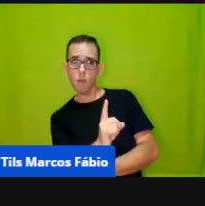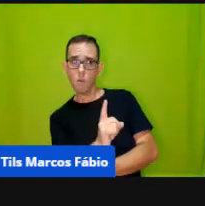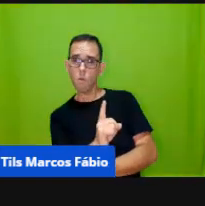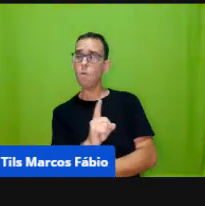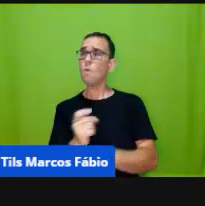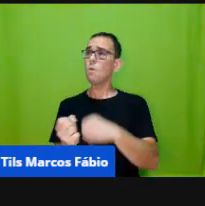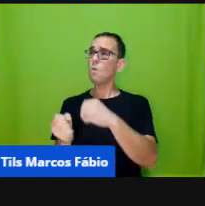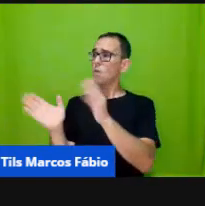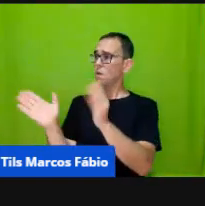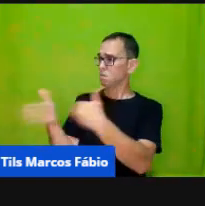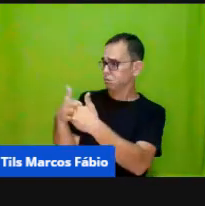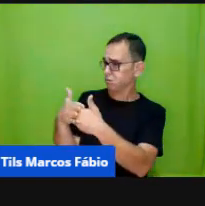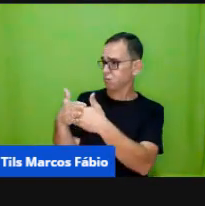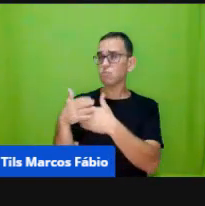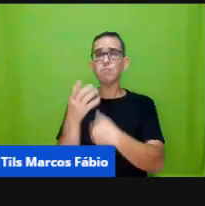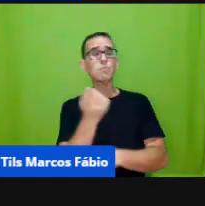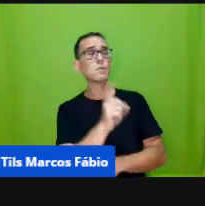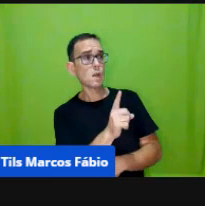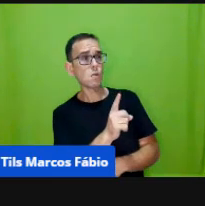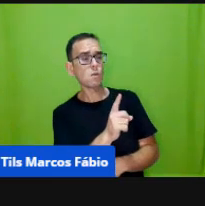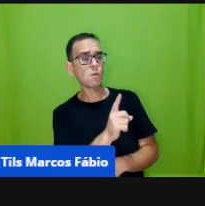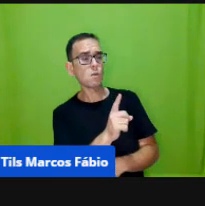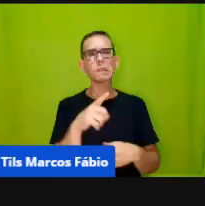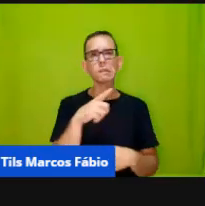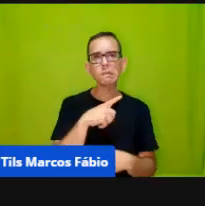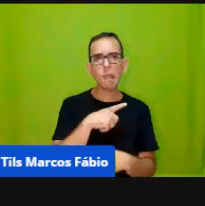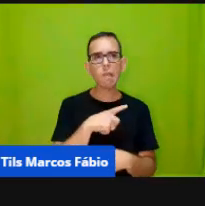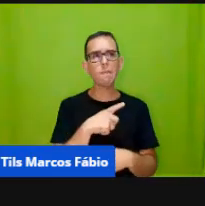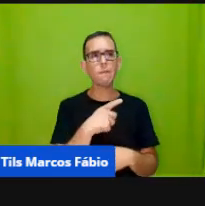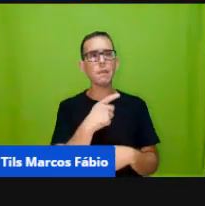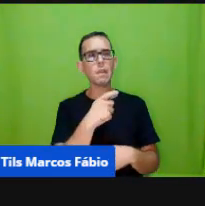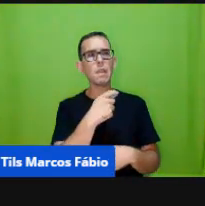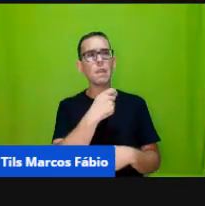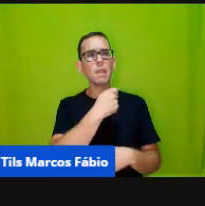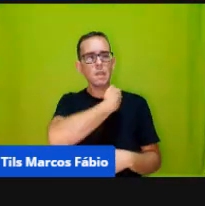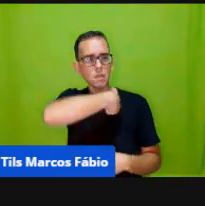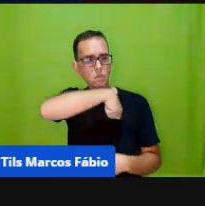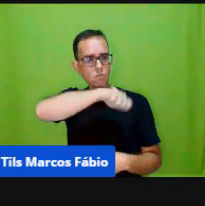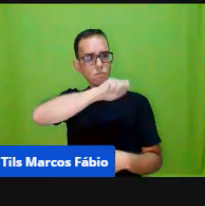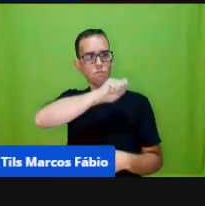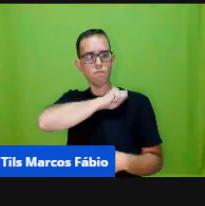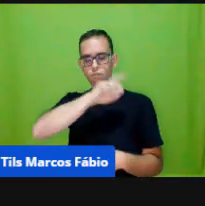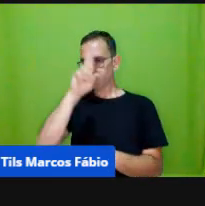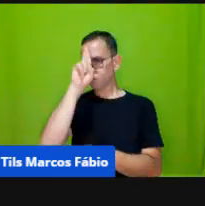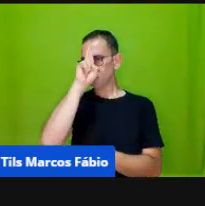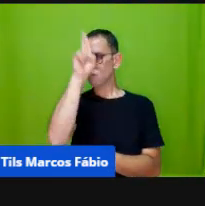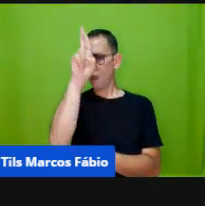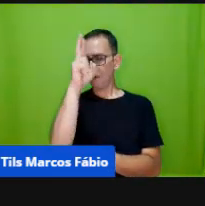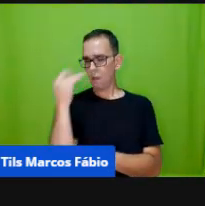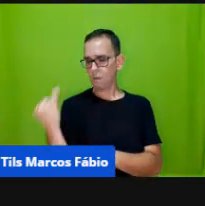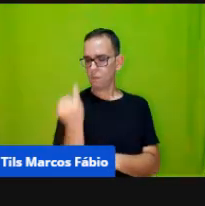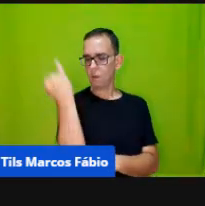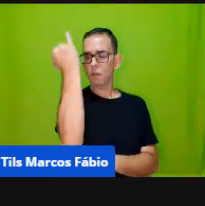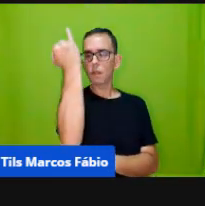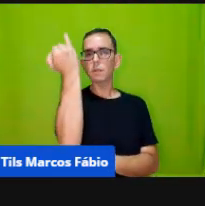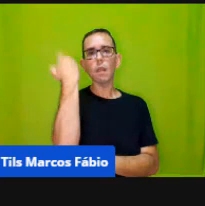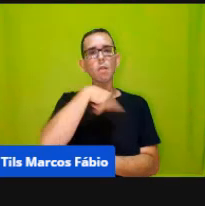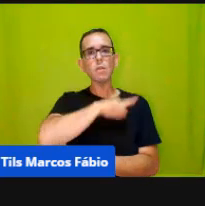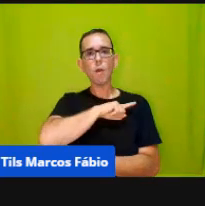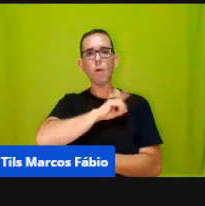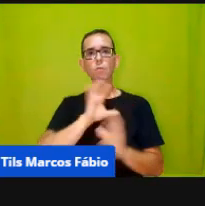e aí quando a gente passava por uma gestão que se importava realmente com a nossa